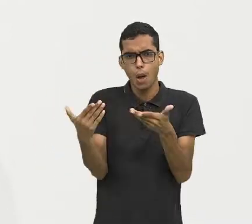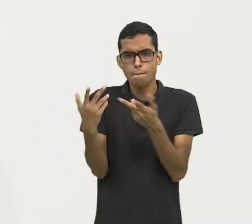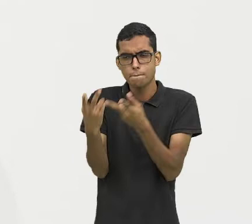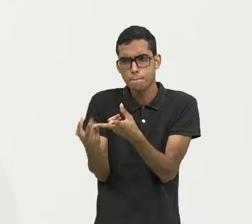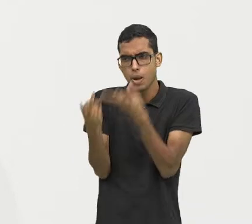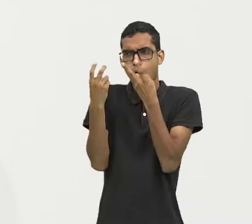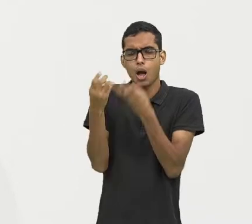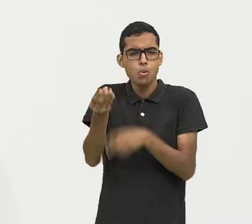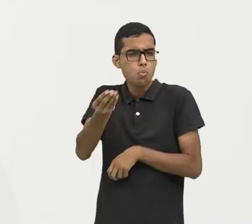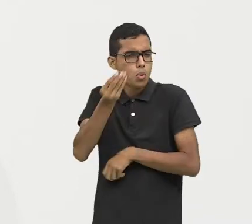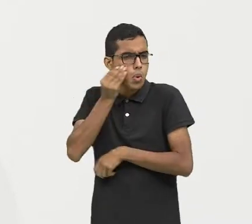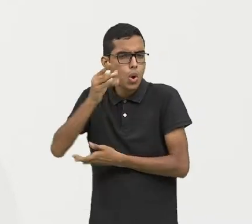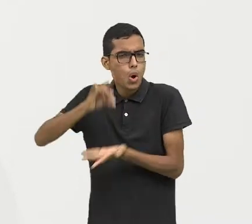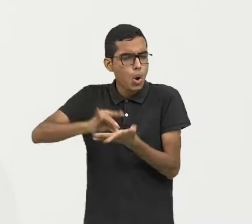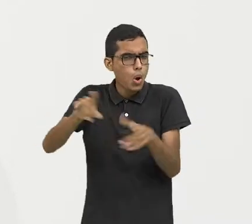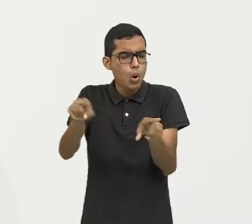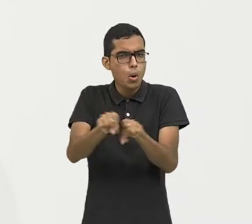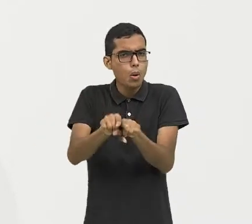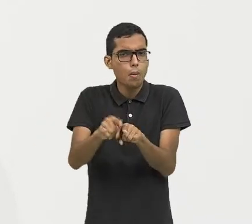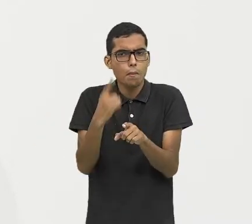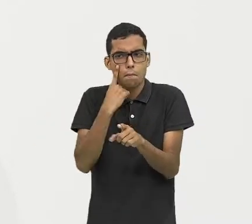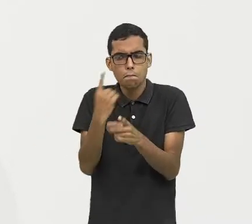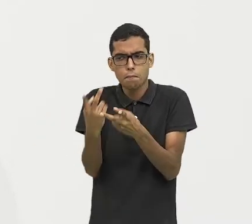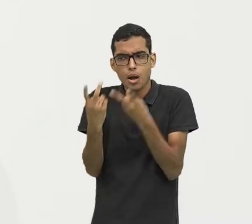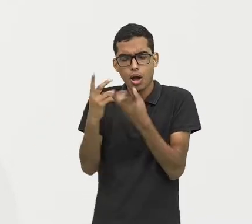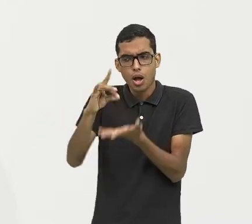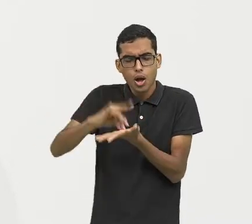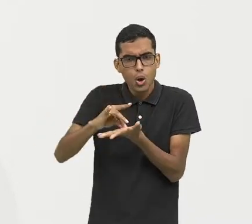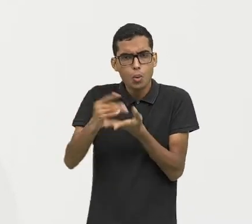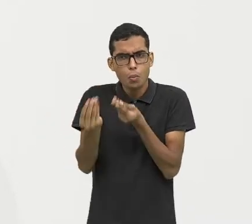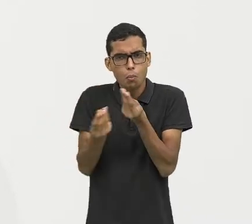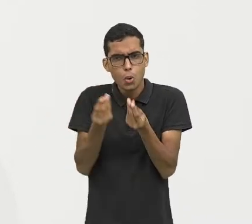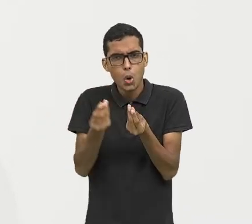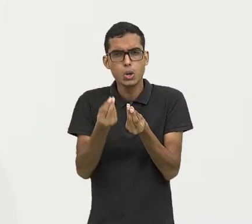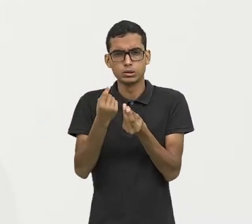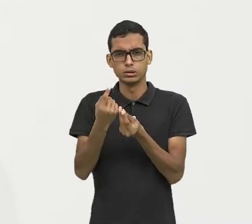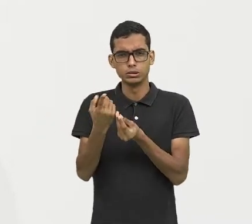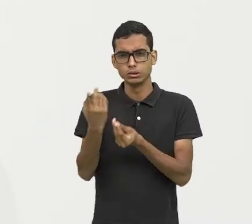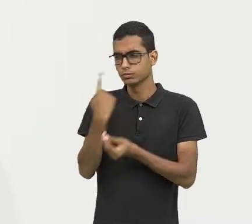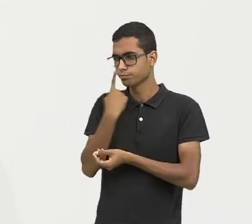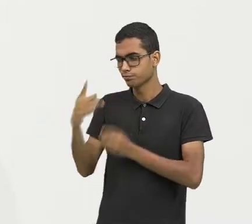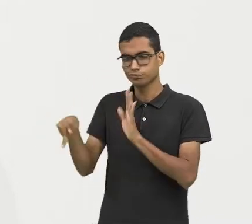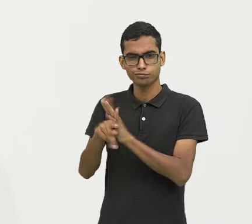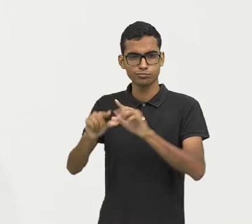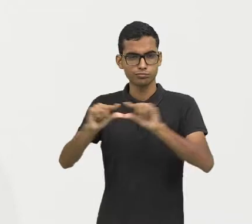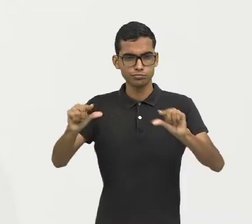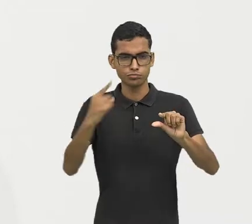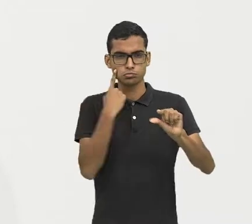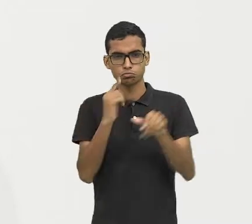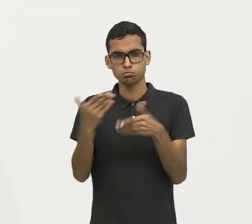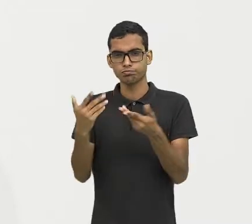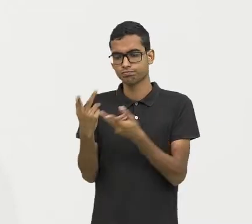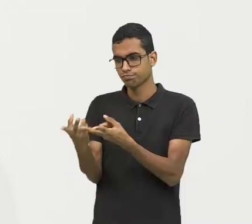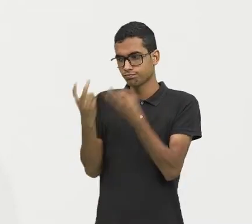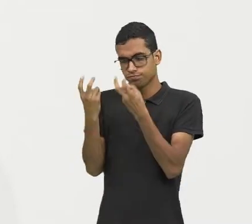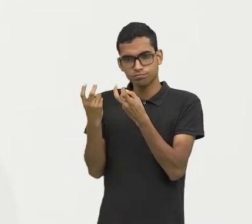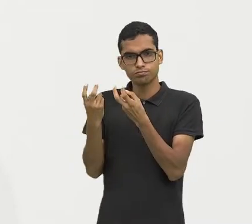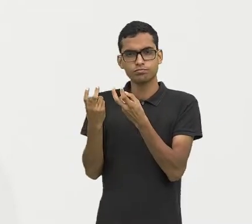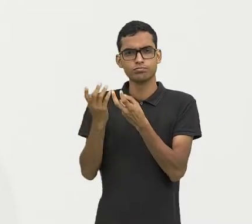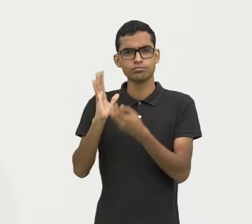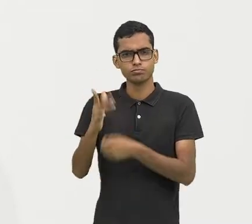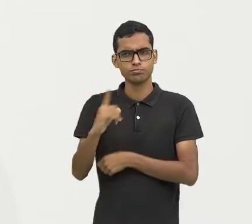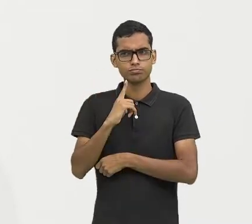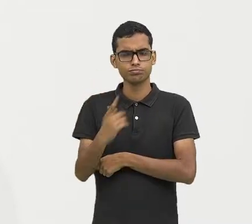você observa, quando você de repente se dá conta. Observem que aqui neste verso diz: quando se vê, já